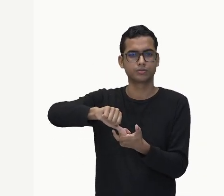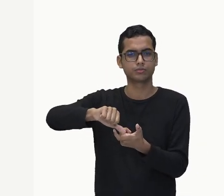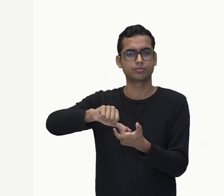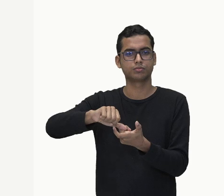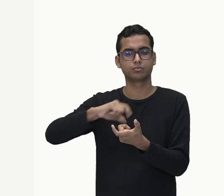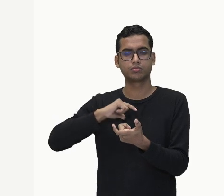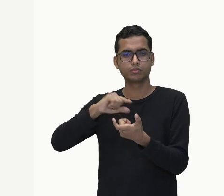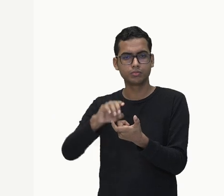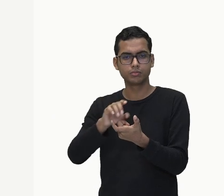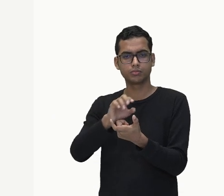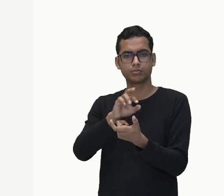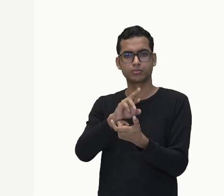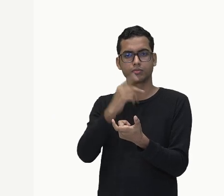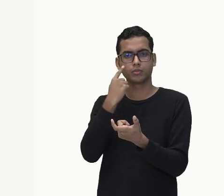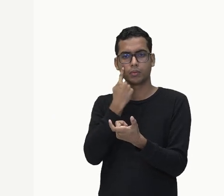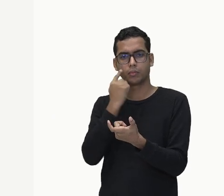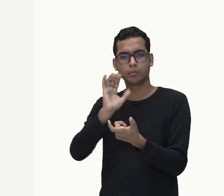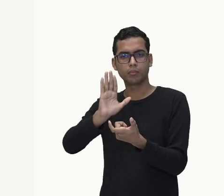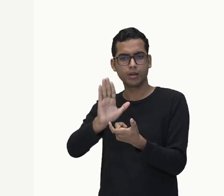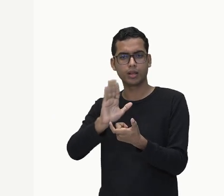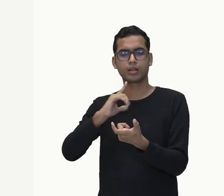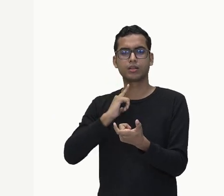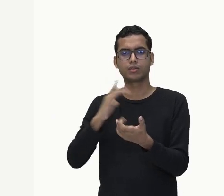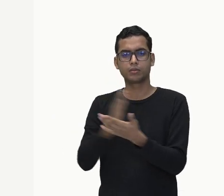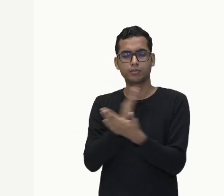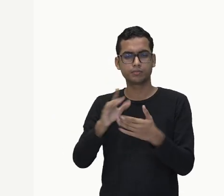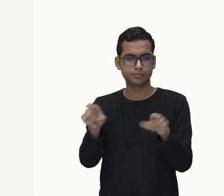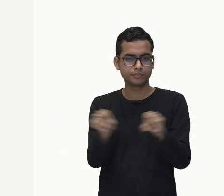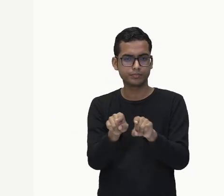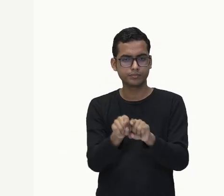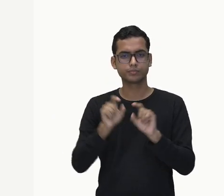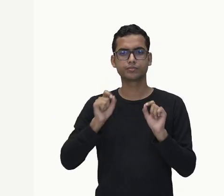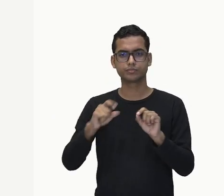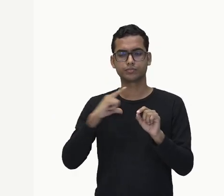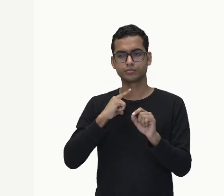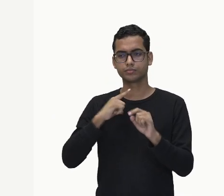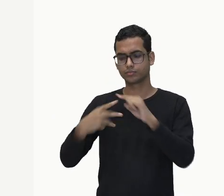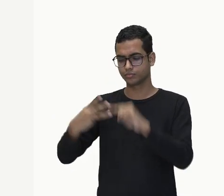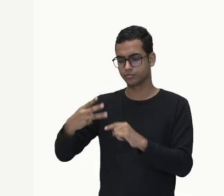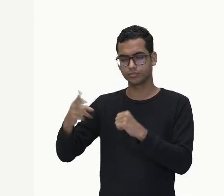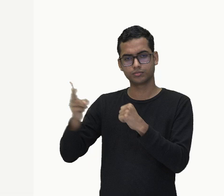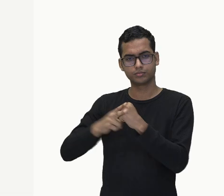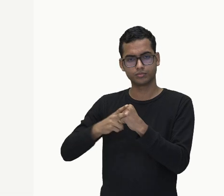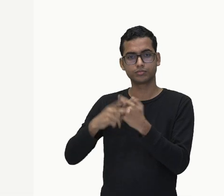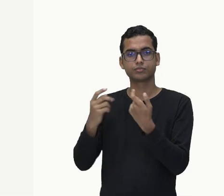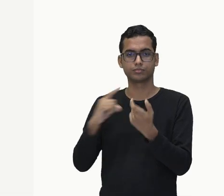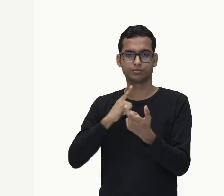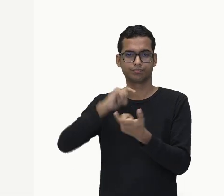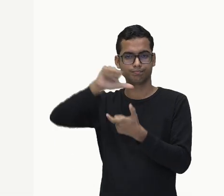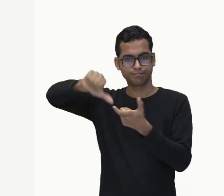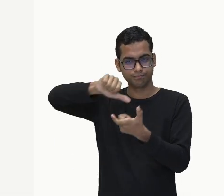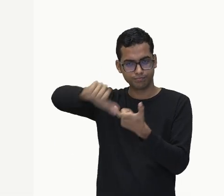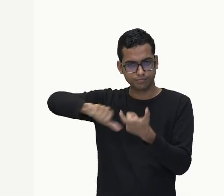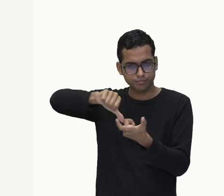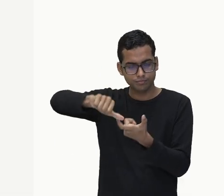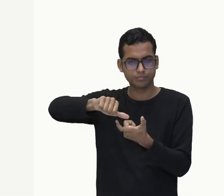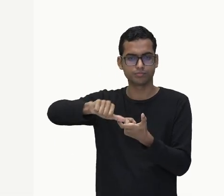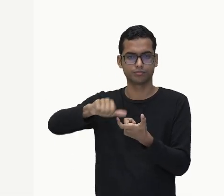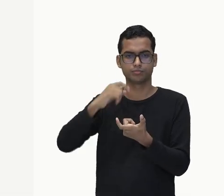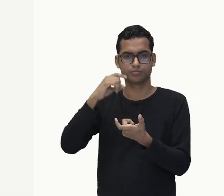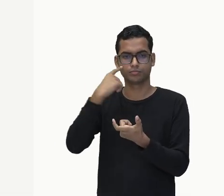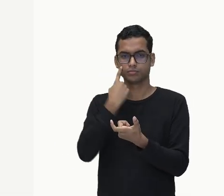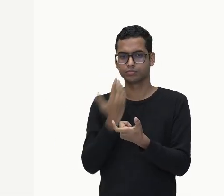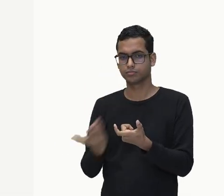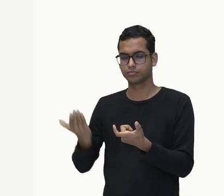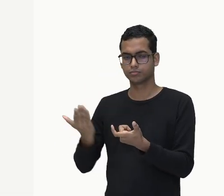3 aqui não, tem mudança. E eu peço que vocês observem bem esses 3 verbos. Vamos comigo. El pretérito